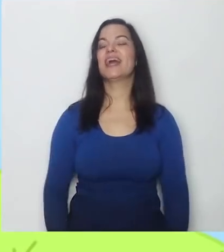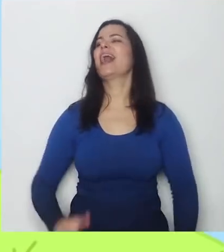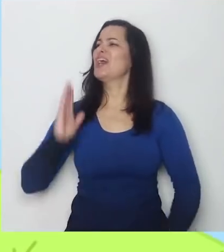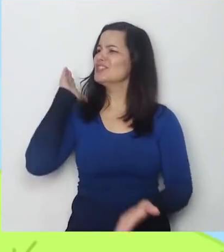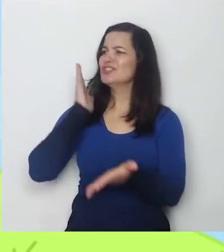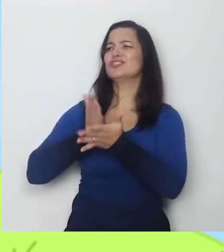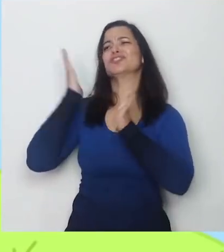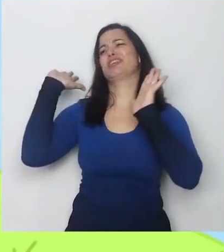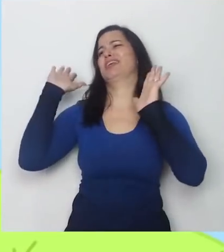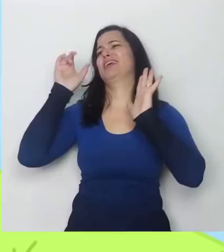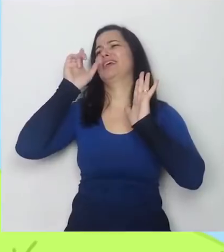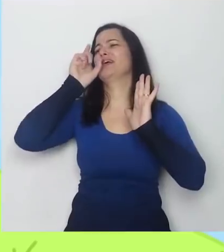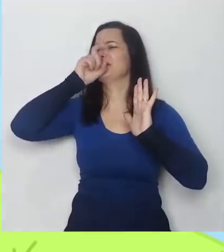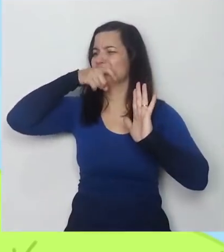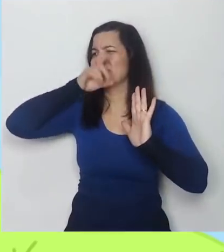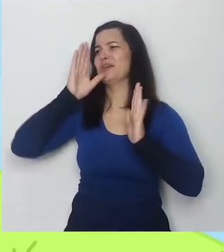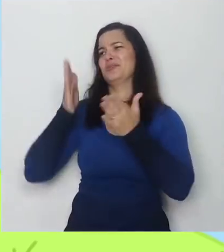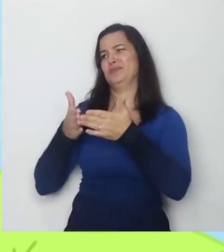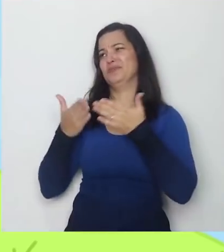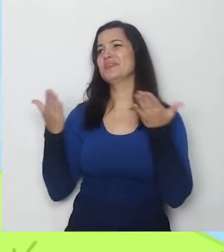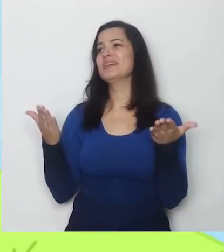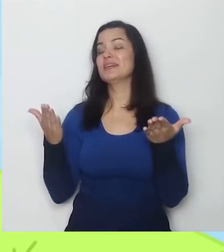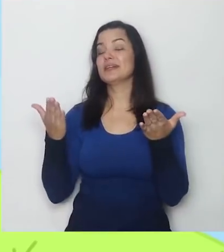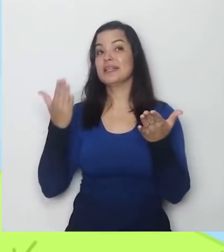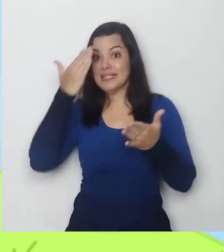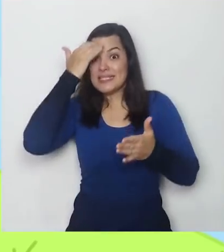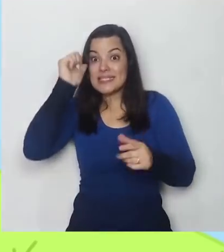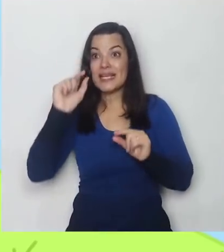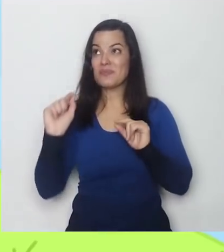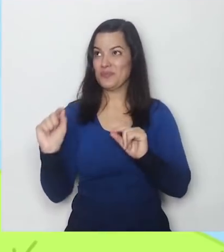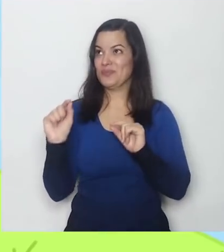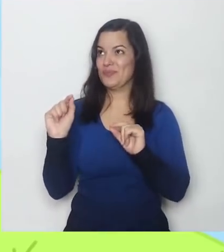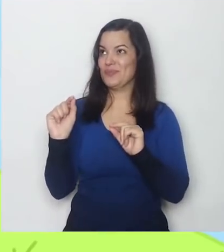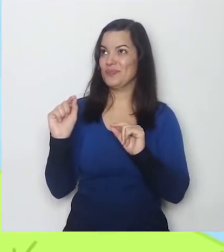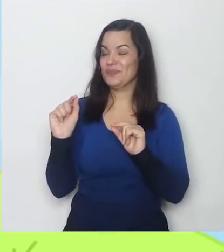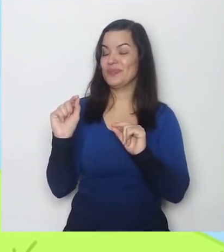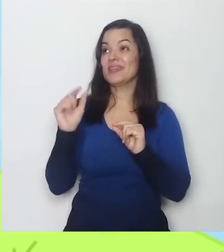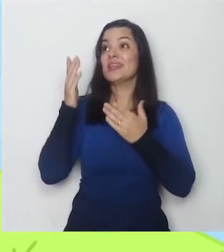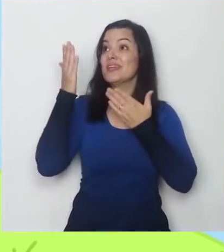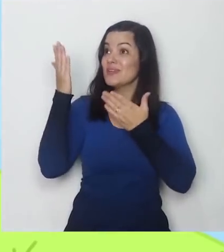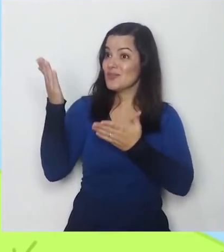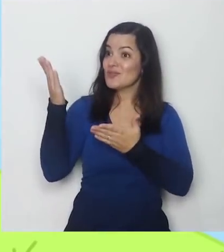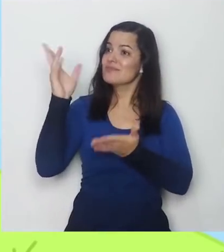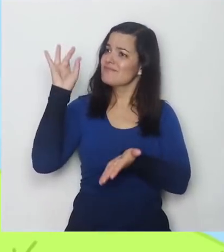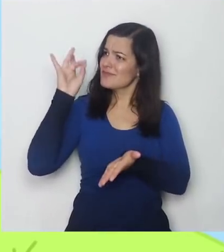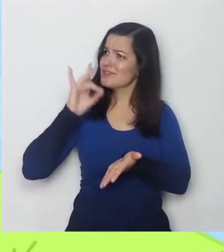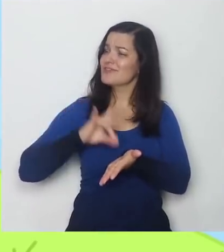Blá Blá! Sabe de uma coisa, Blá Blá? Você é mesmo o melhor